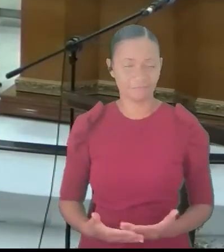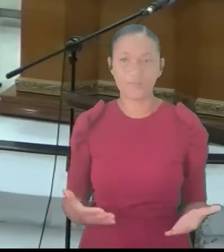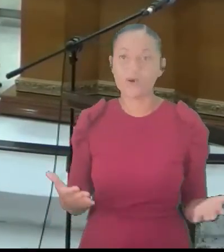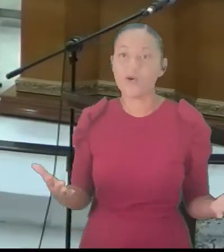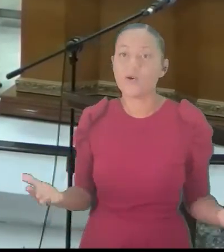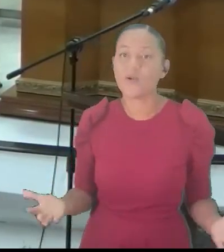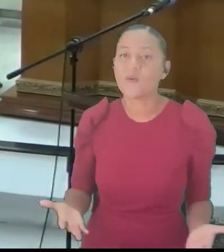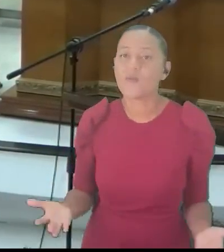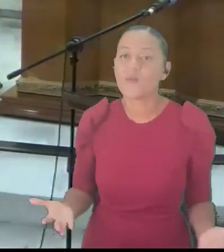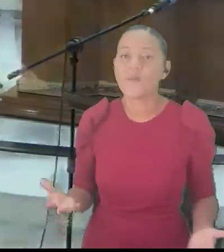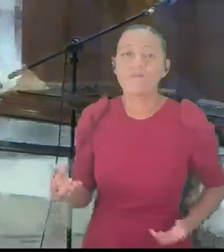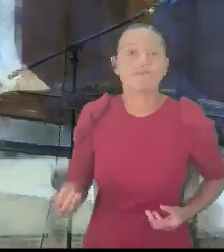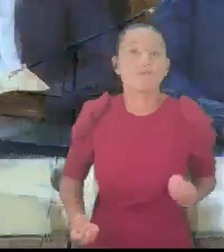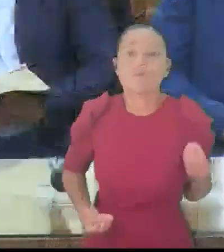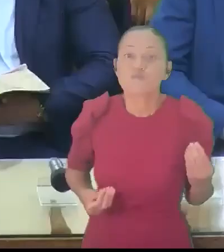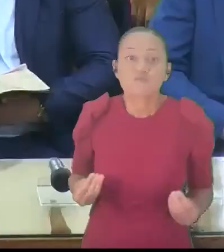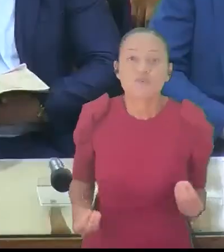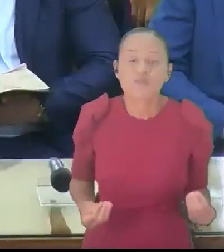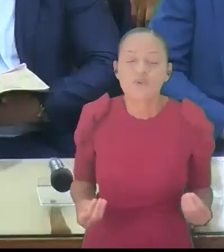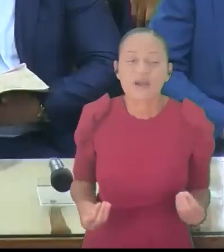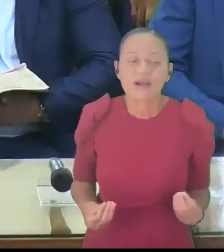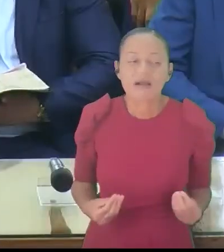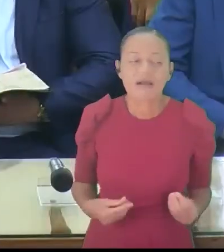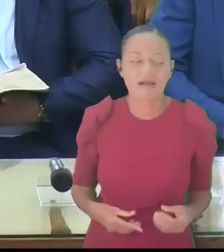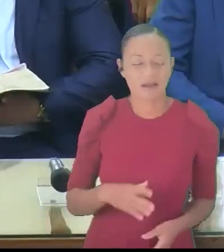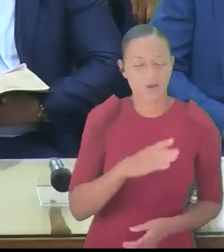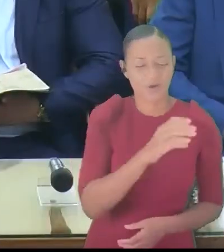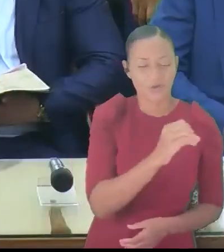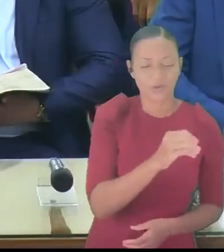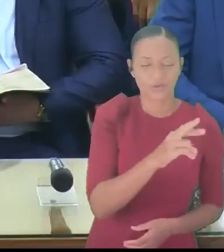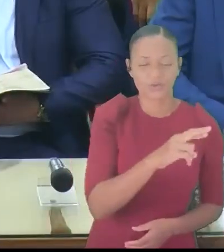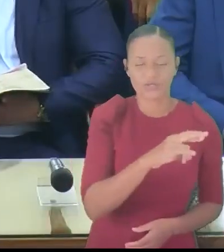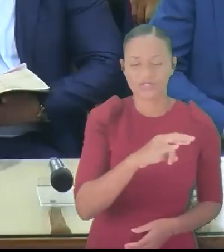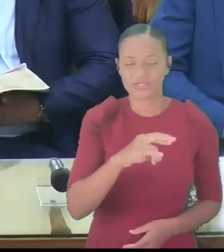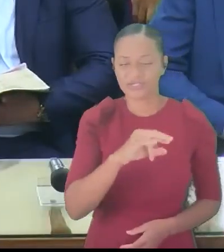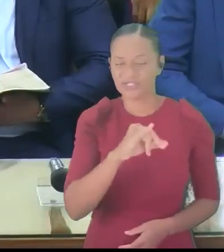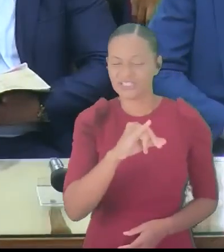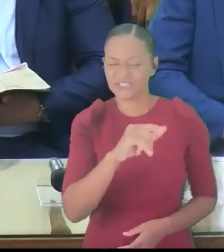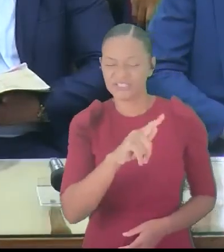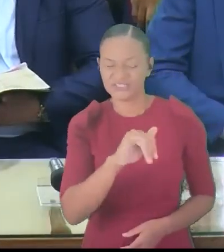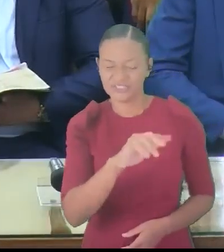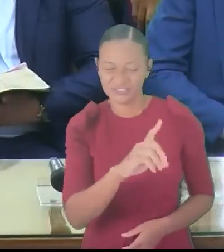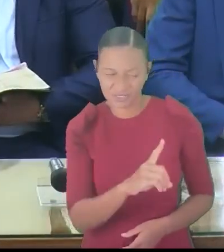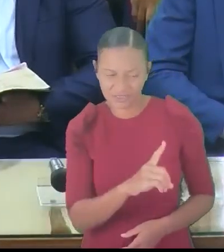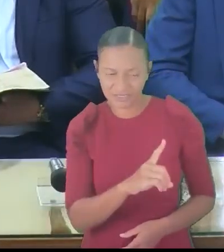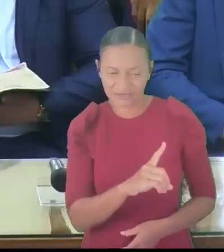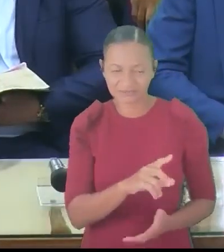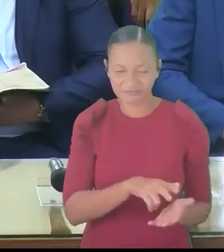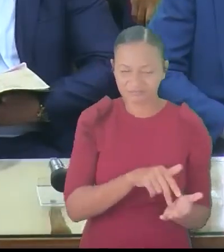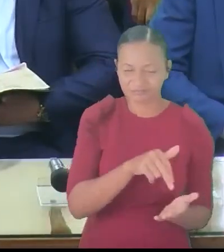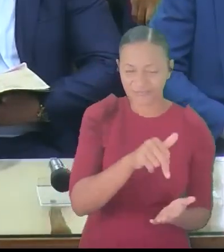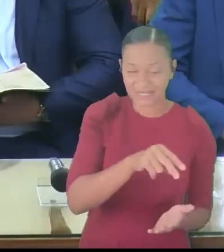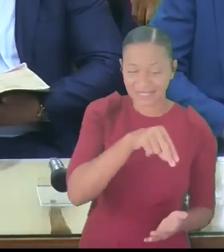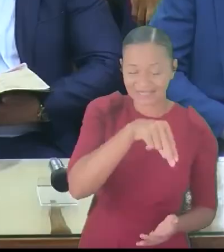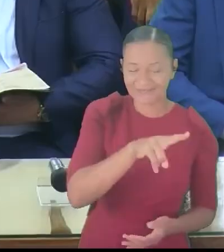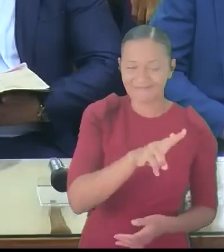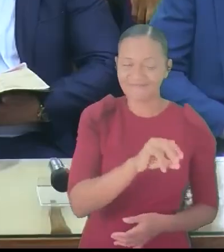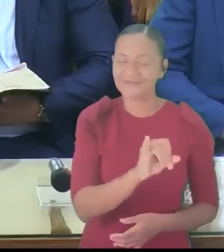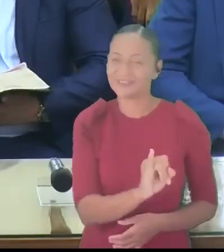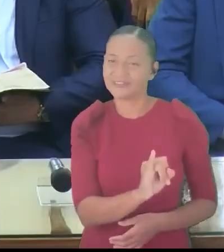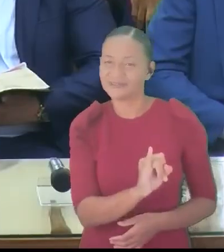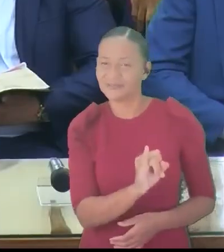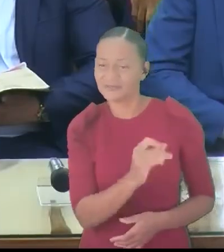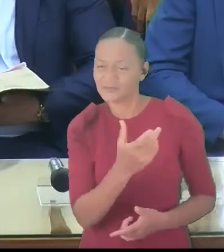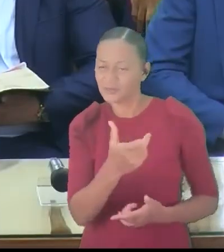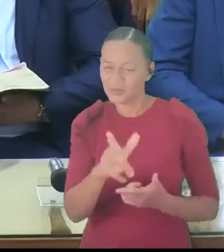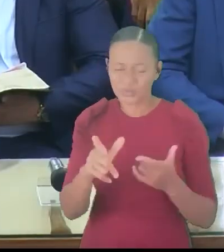agora? A corrigida diz: ressuscitando Deus a seu Filho. E a NVI e as